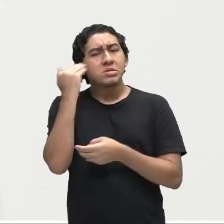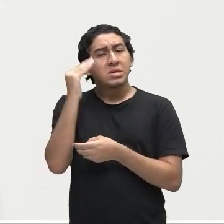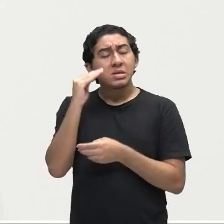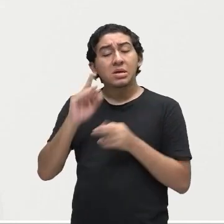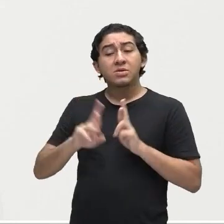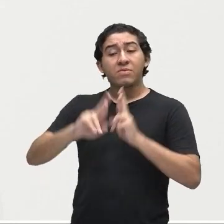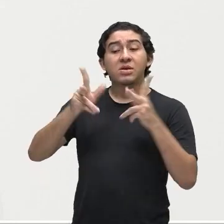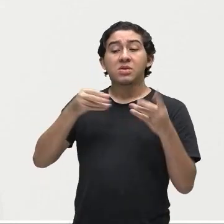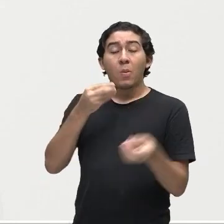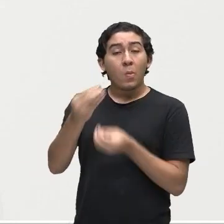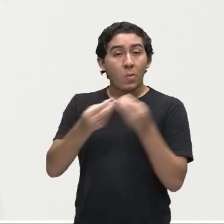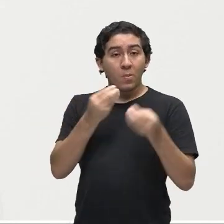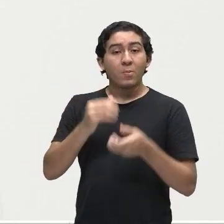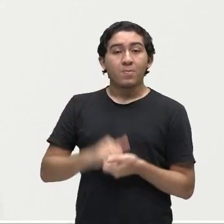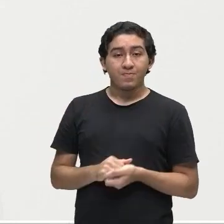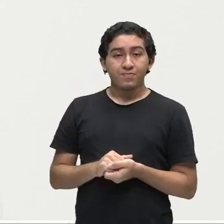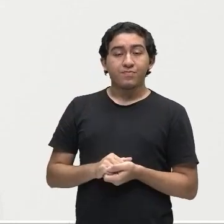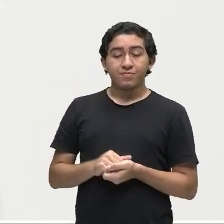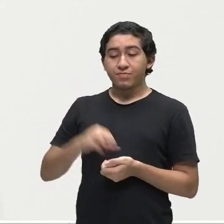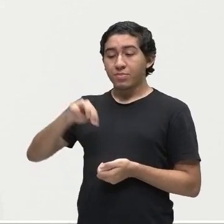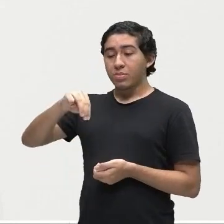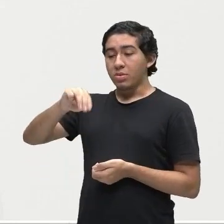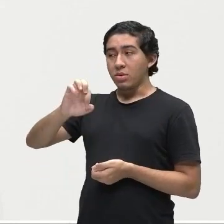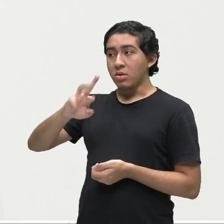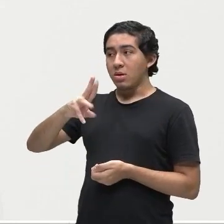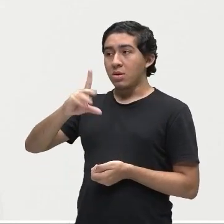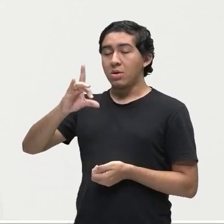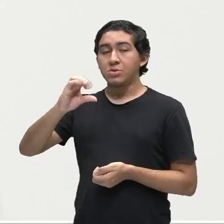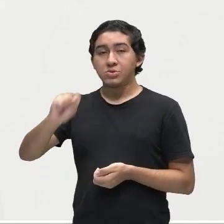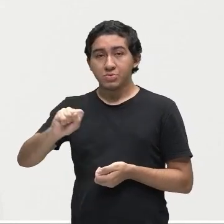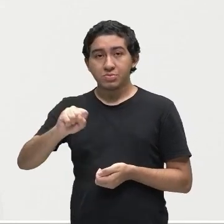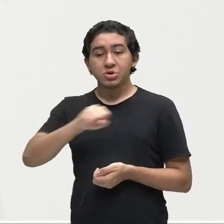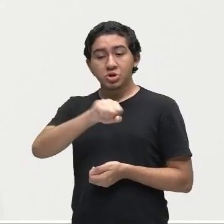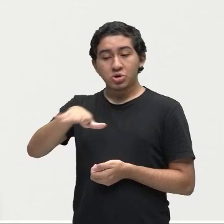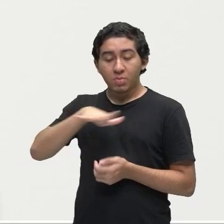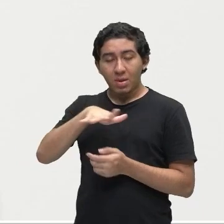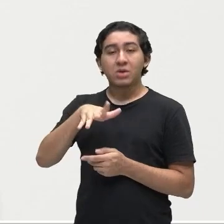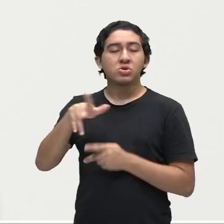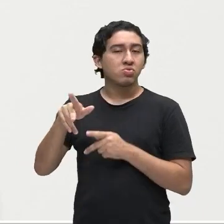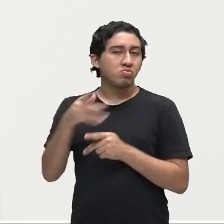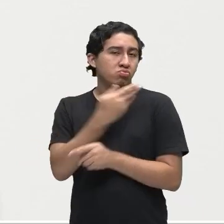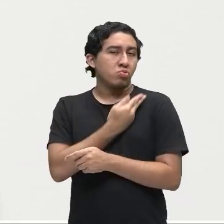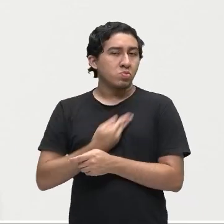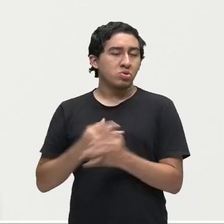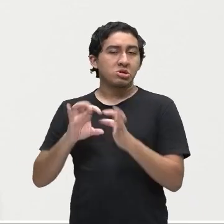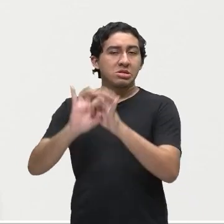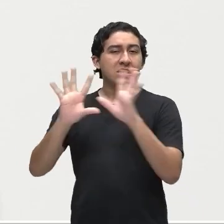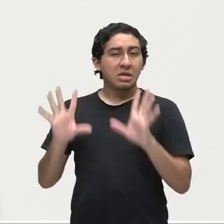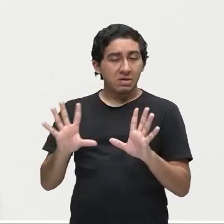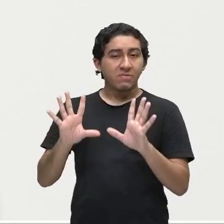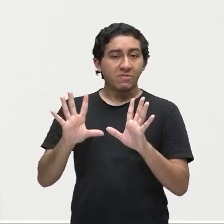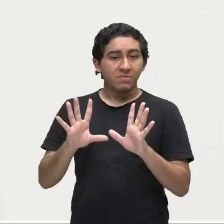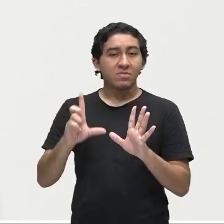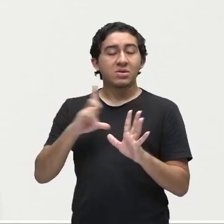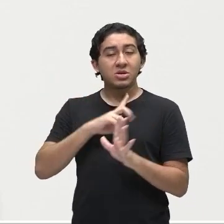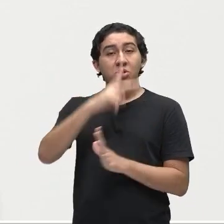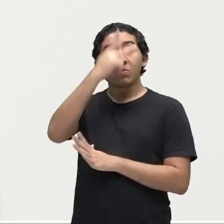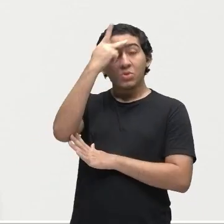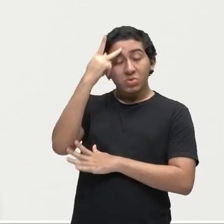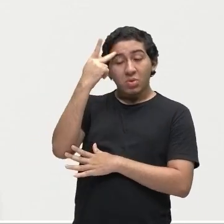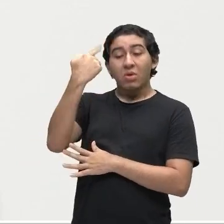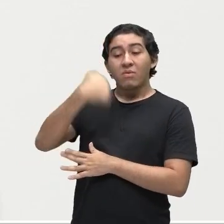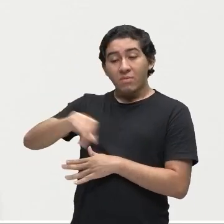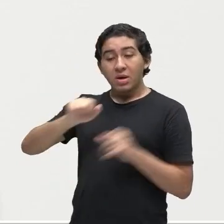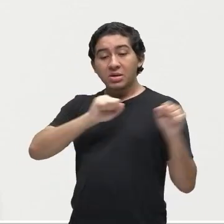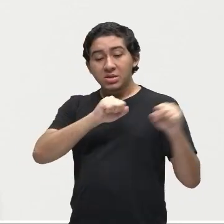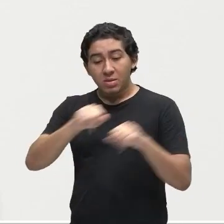um. Olha só, os mercados, eles eram lugares públicos onde os mercadores se encontravam